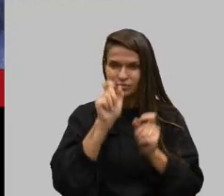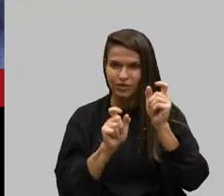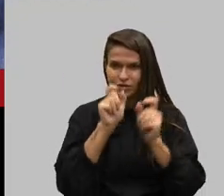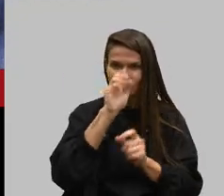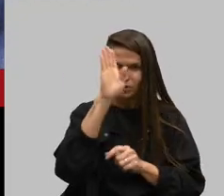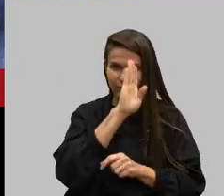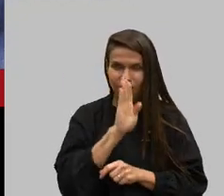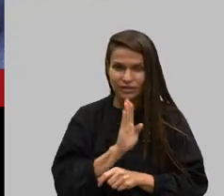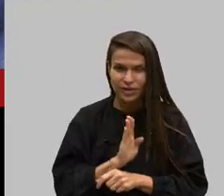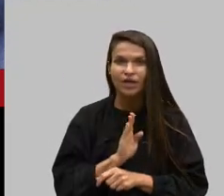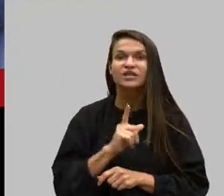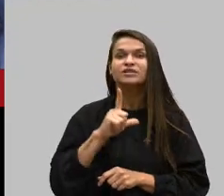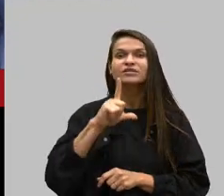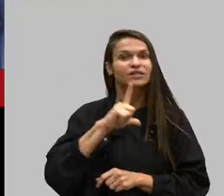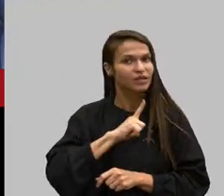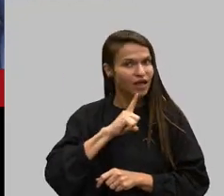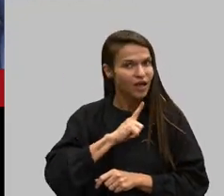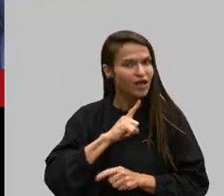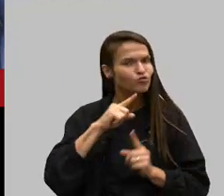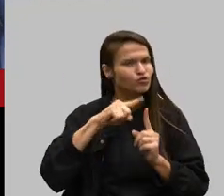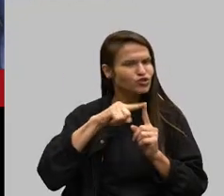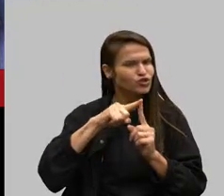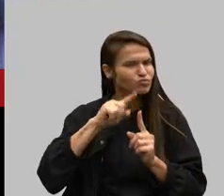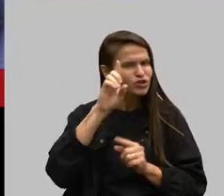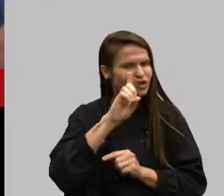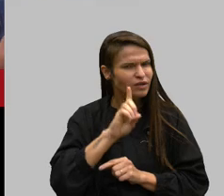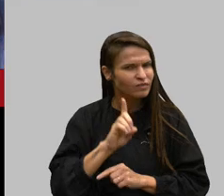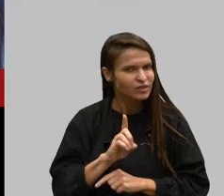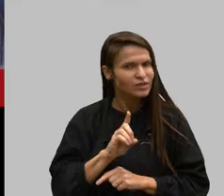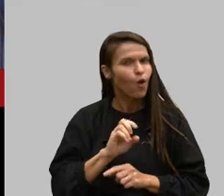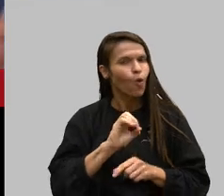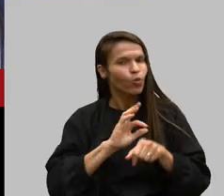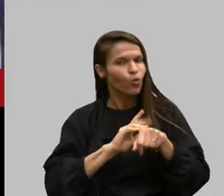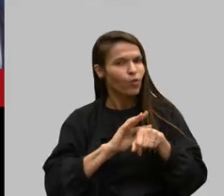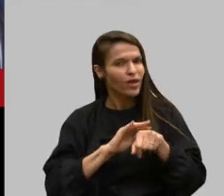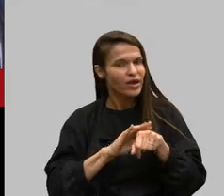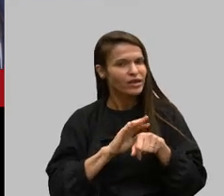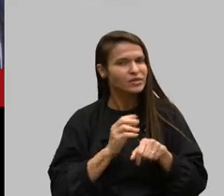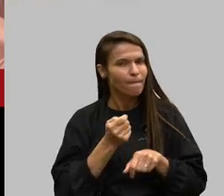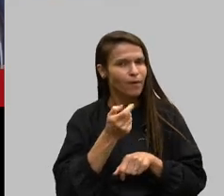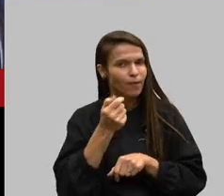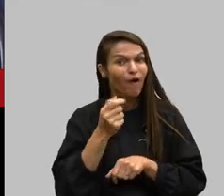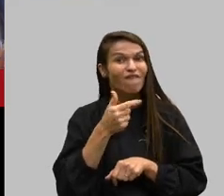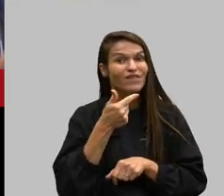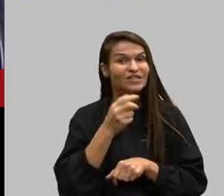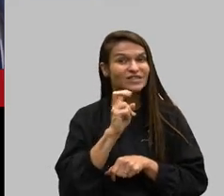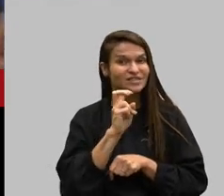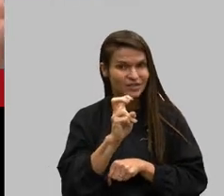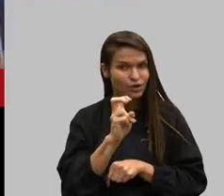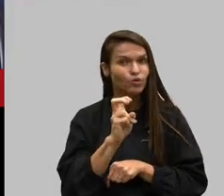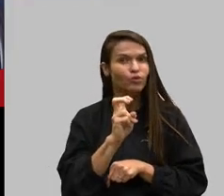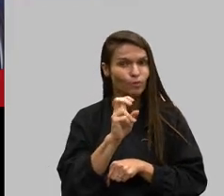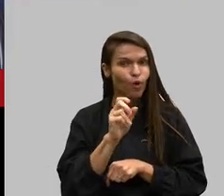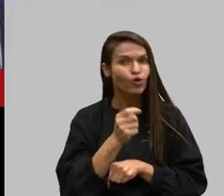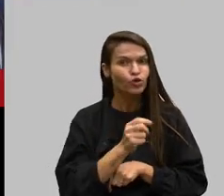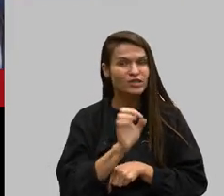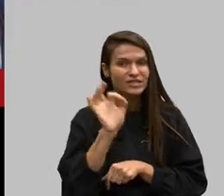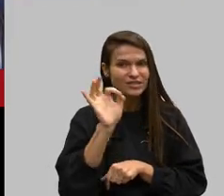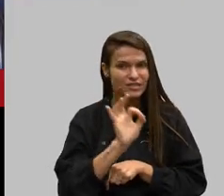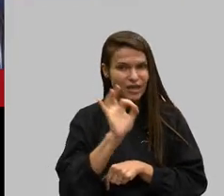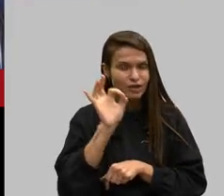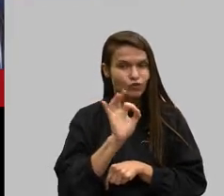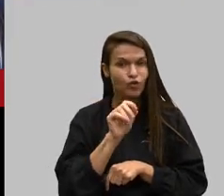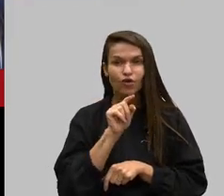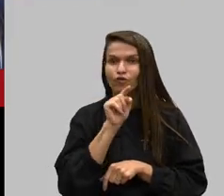brasileiras TM um tipo de deficiência ou Doença Rara 25 minha gente 25% E